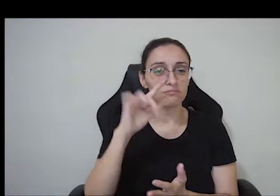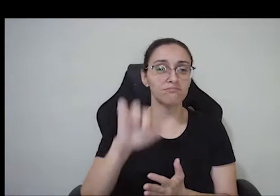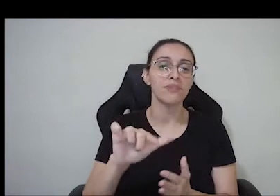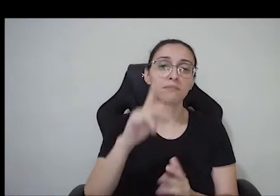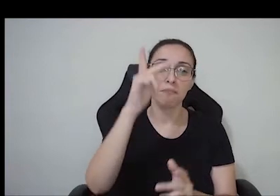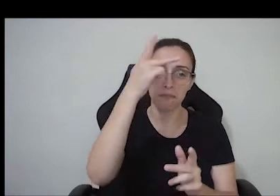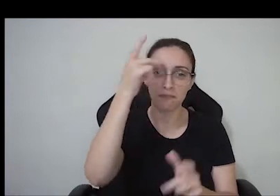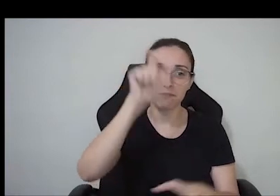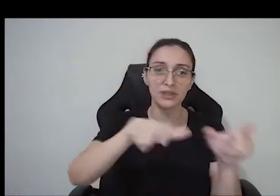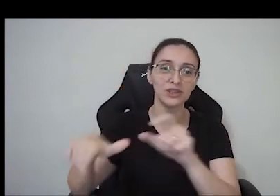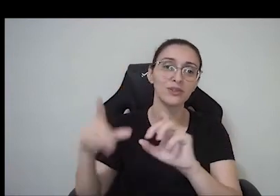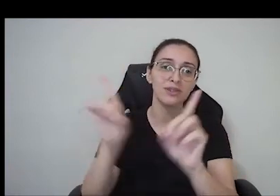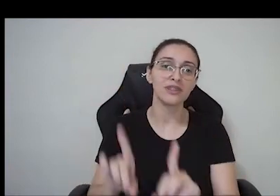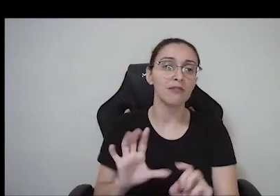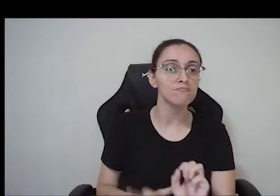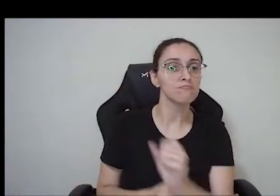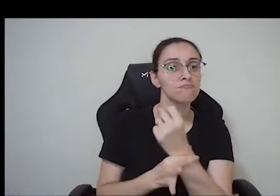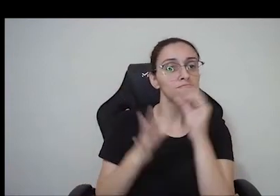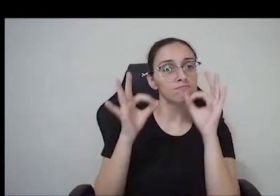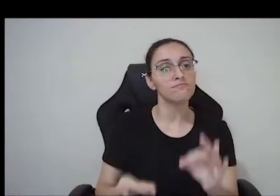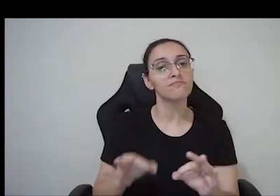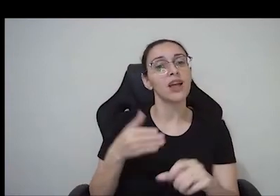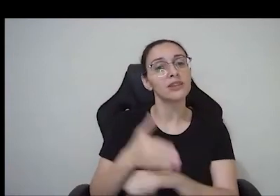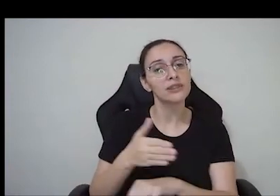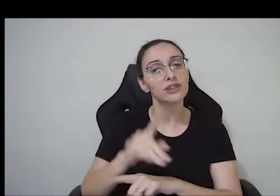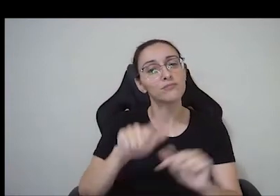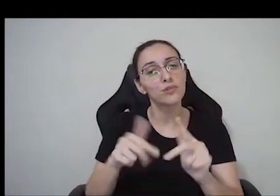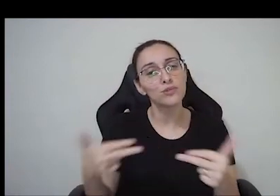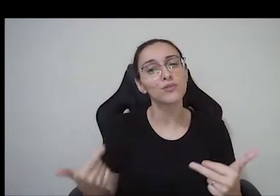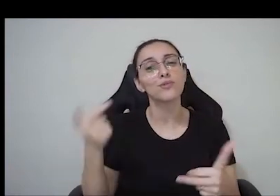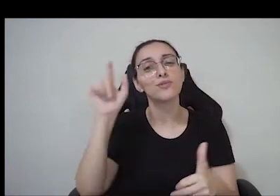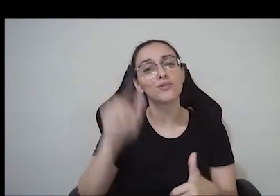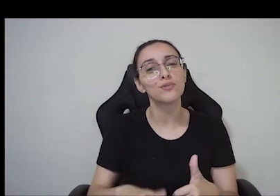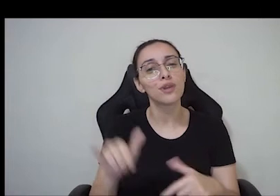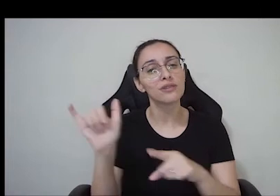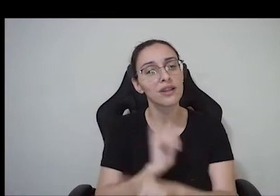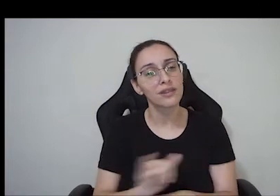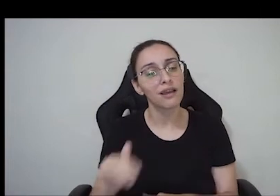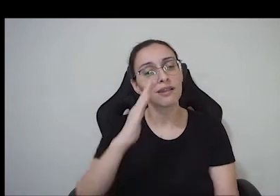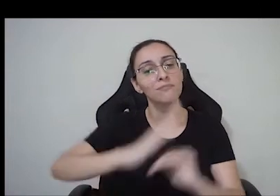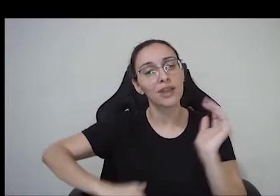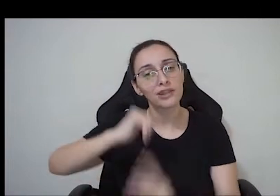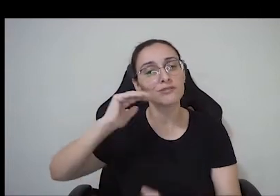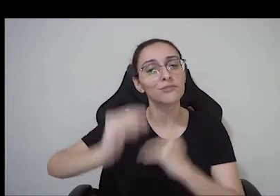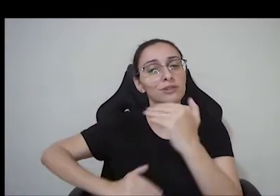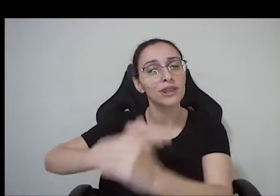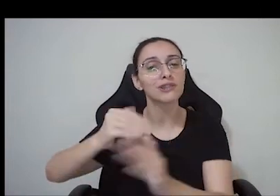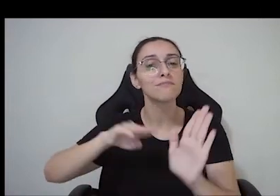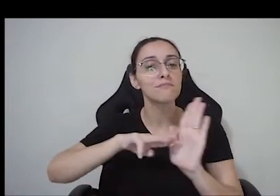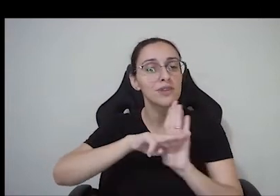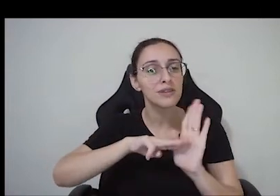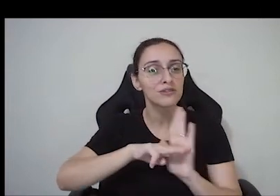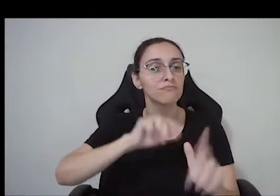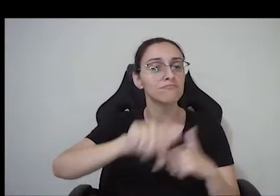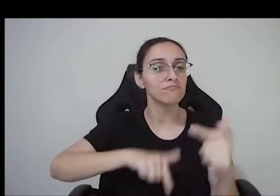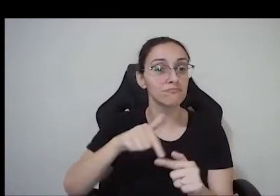deficiência acesso a produtos, recursos, estratégias, práticas, processos, métodos e